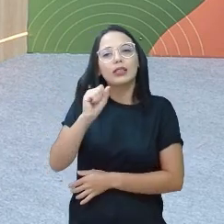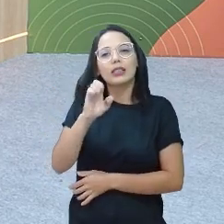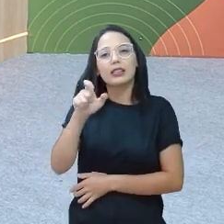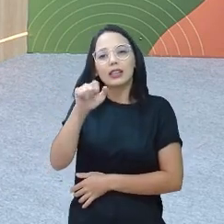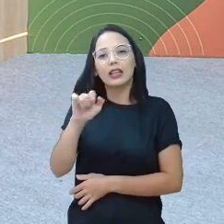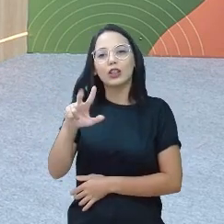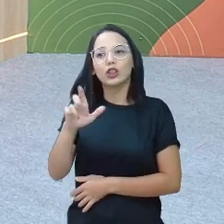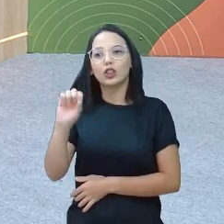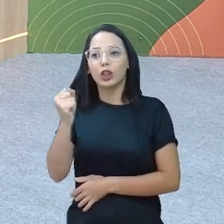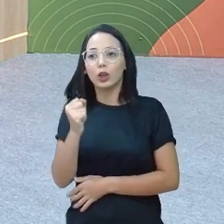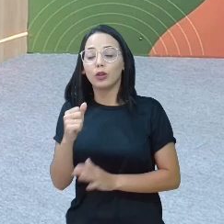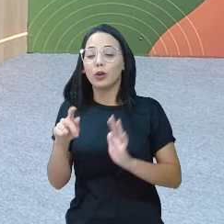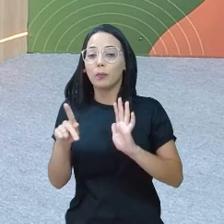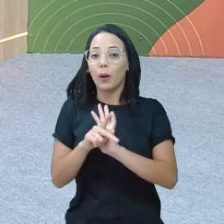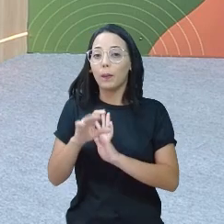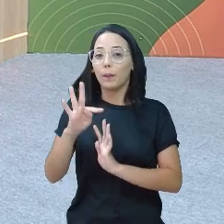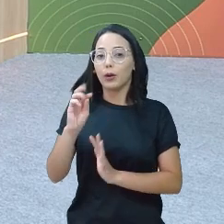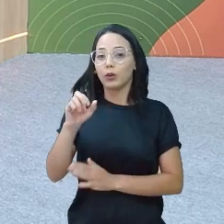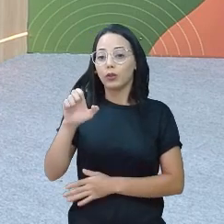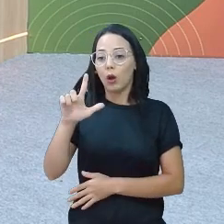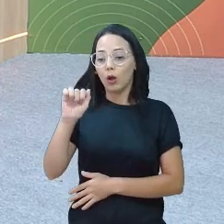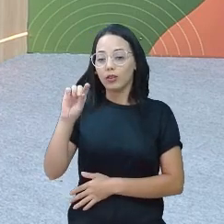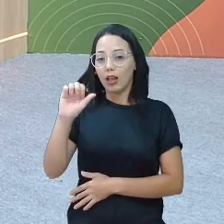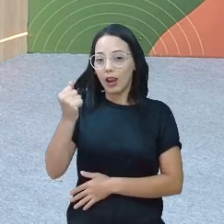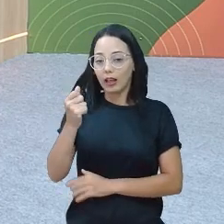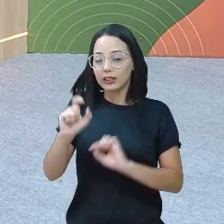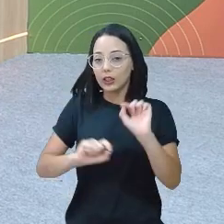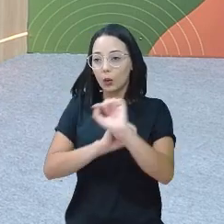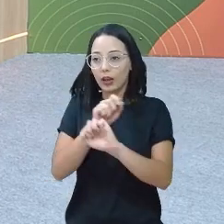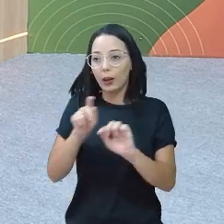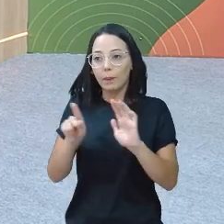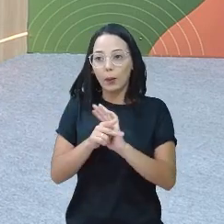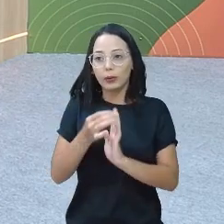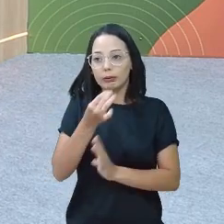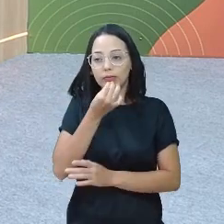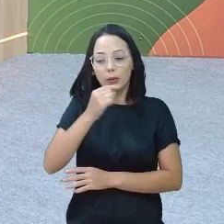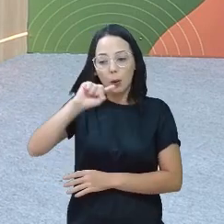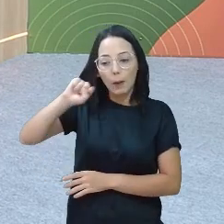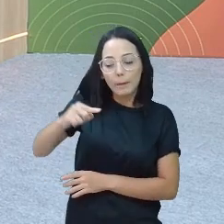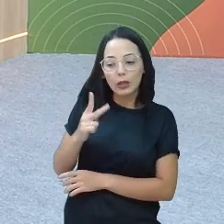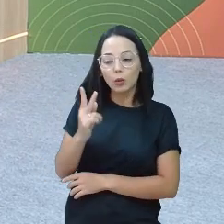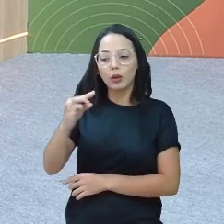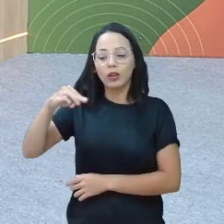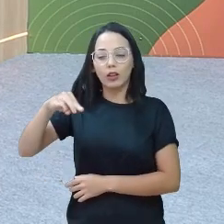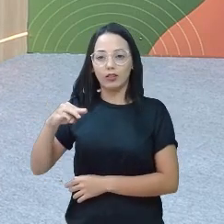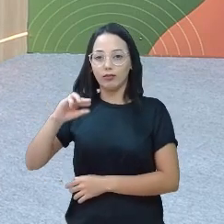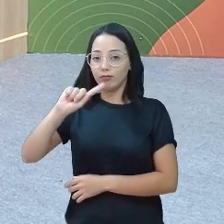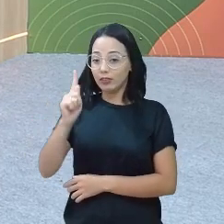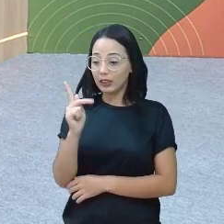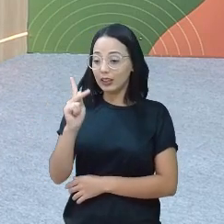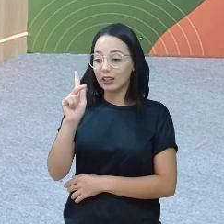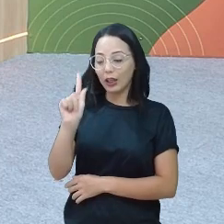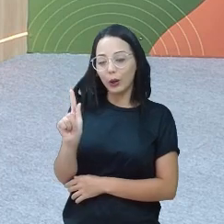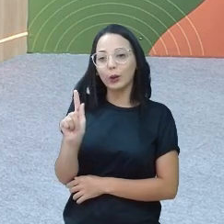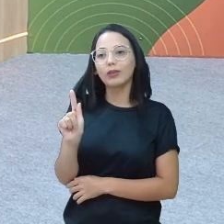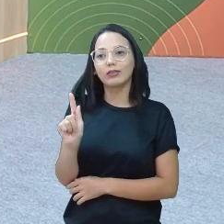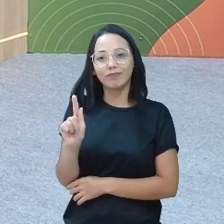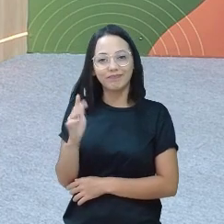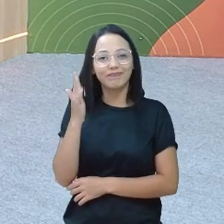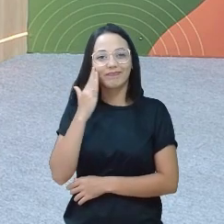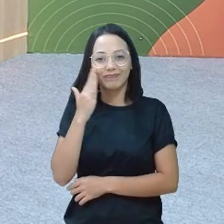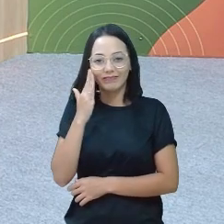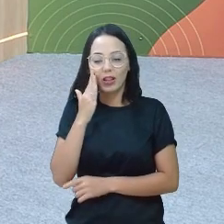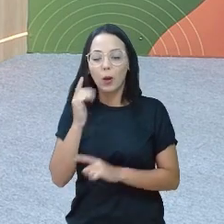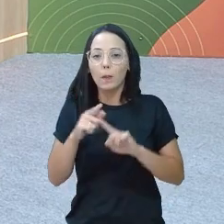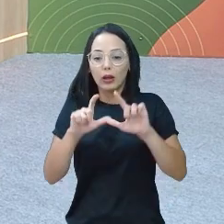de toneladas. Toneladas é quando a gente coloca isso em 1000 quilos, né? Então, tirar 3 zerinhos daqui, acho que nem influencia